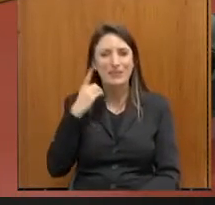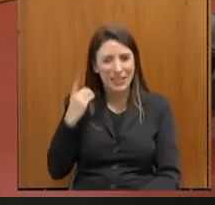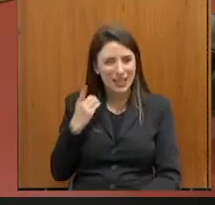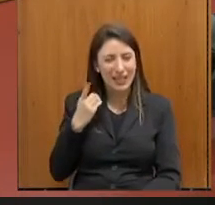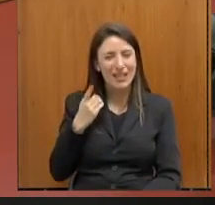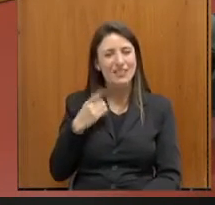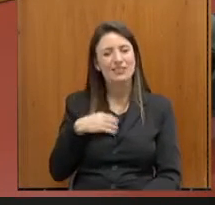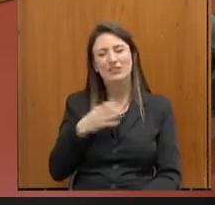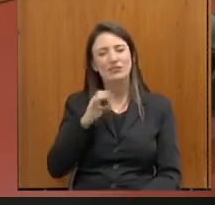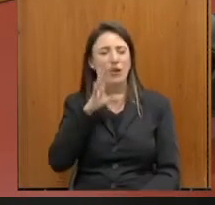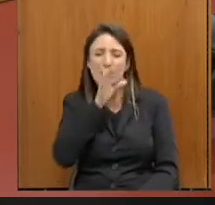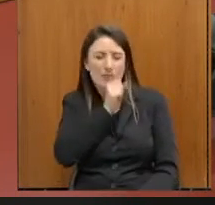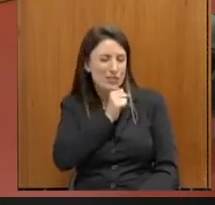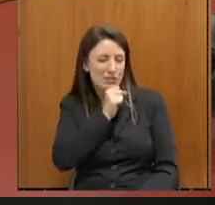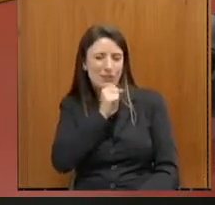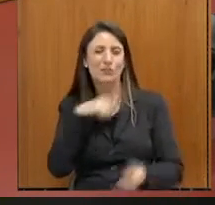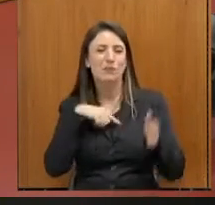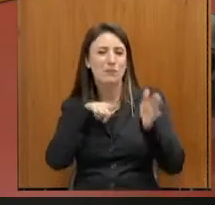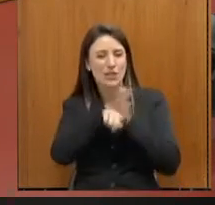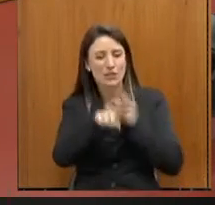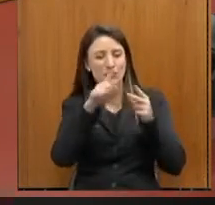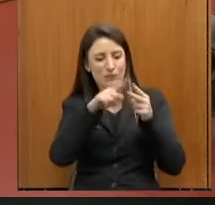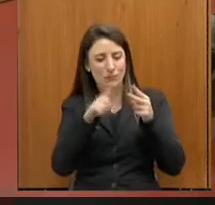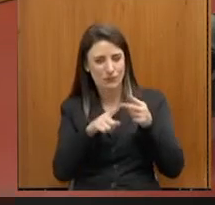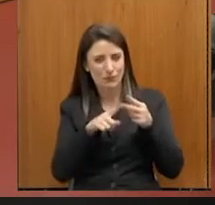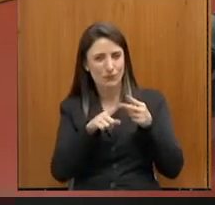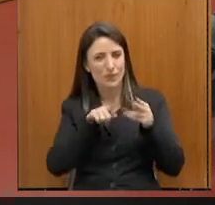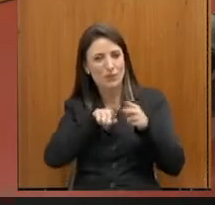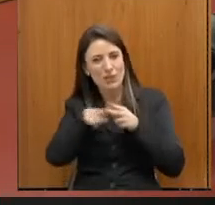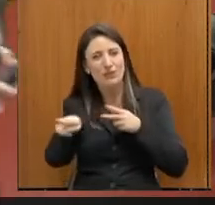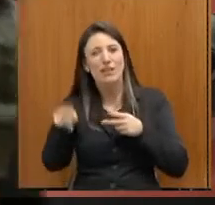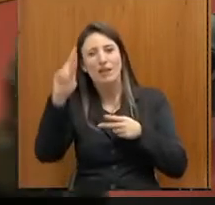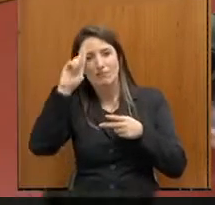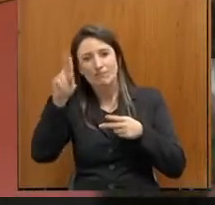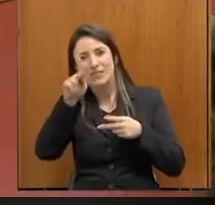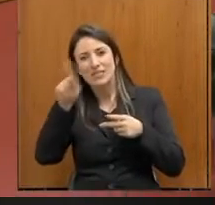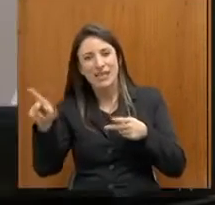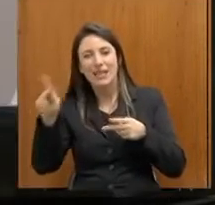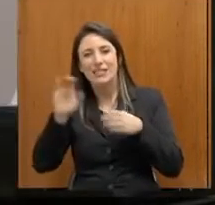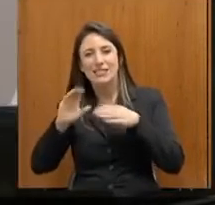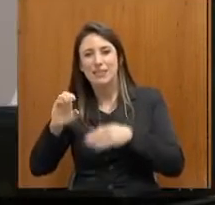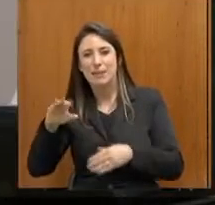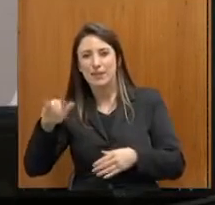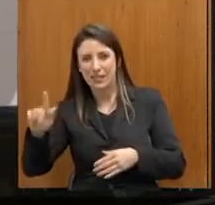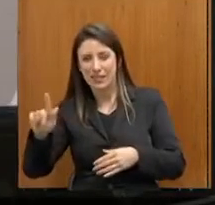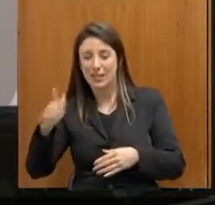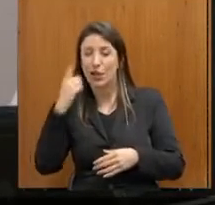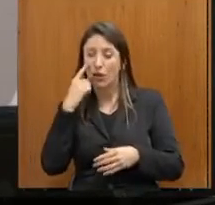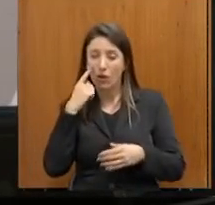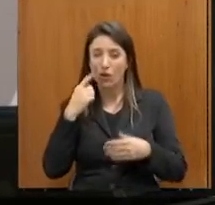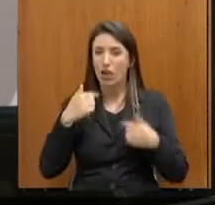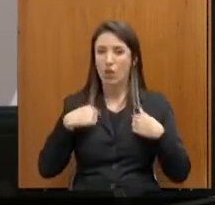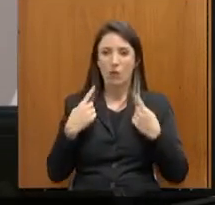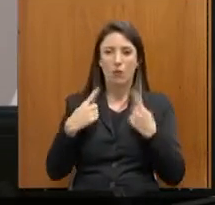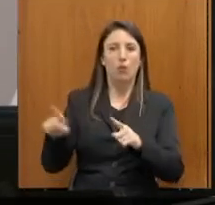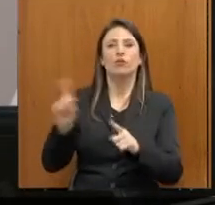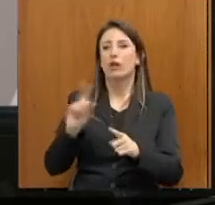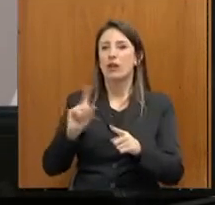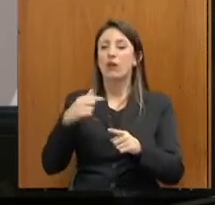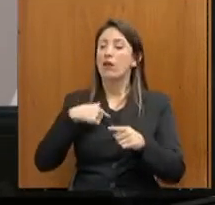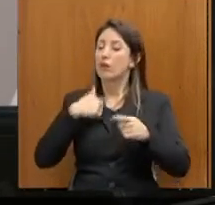bem breve é duas perguntas objetivas que eu quero fazer para o presidente da Cemig deixar bem claro que eu tô na minha atribuição de fiscalizar não é nada contra ninguém